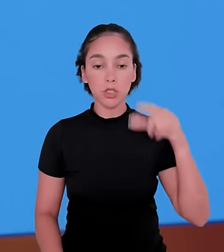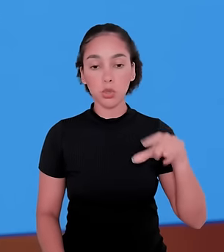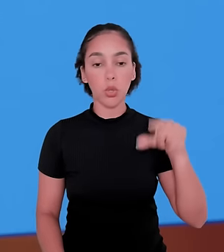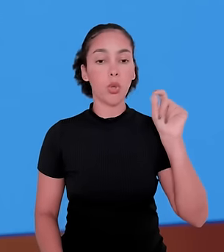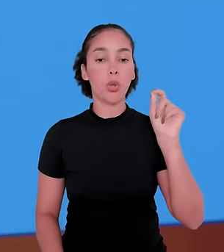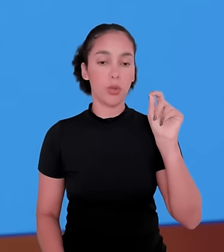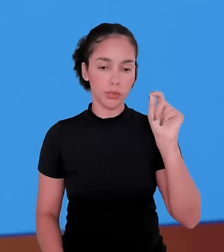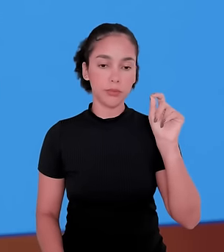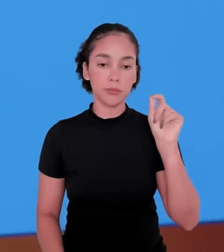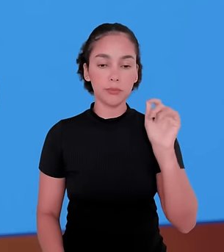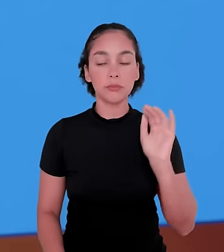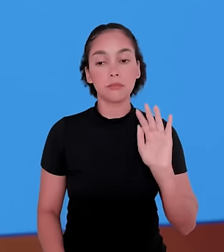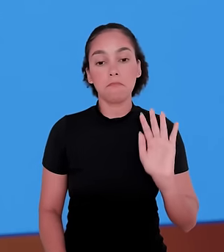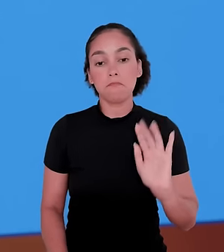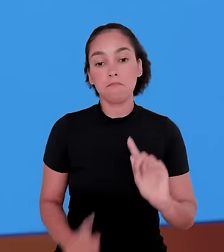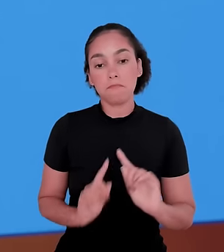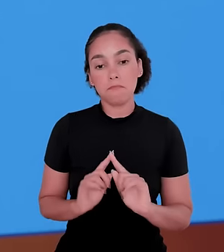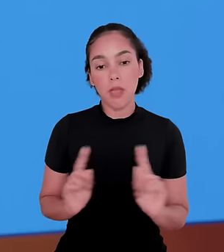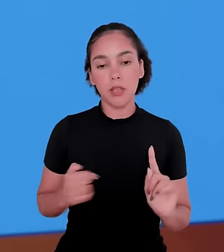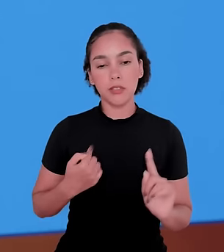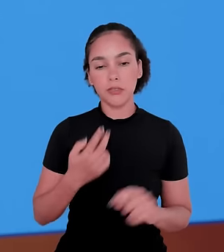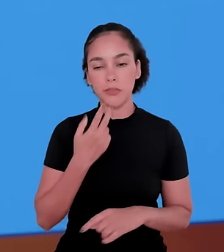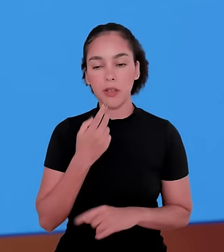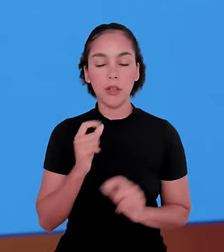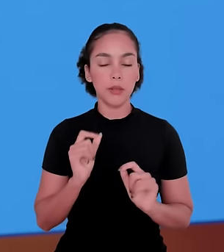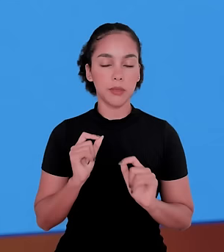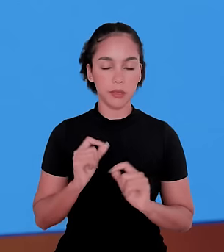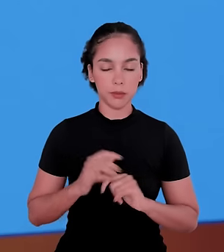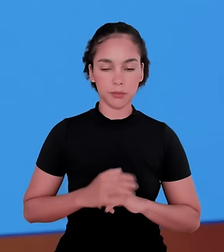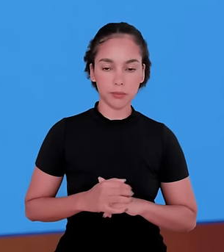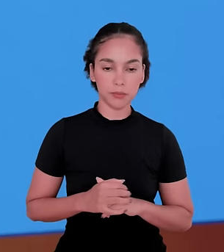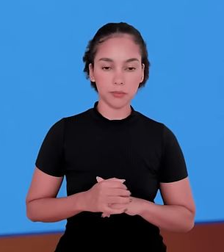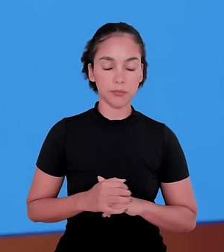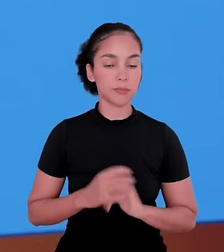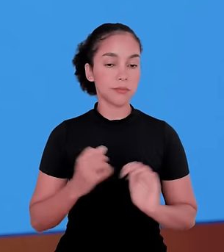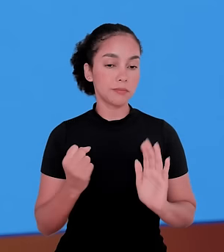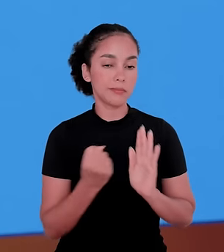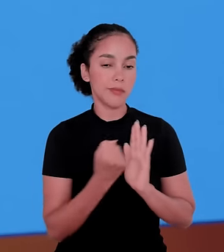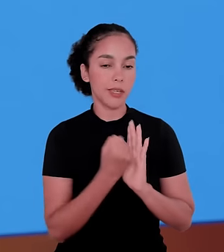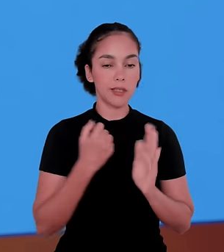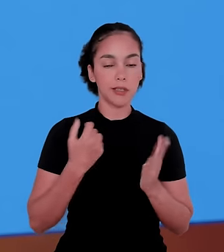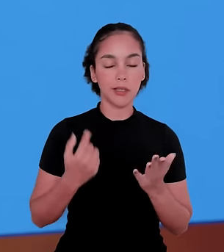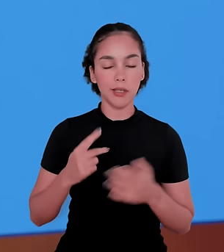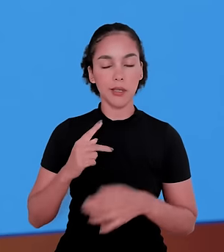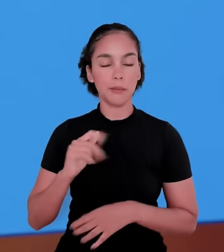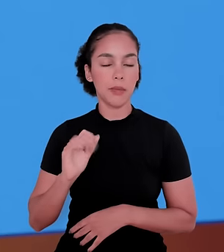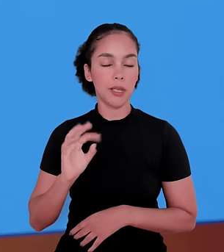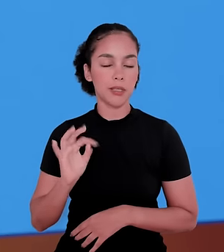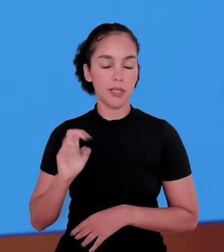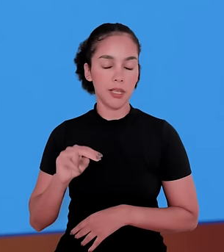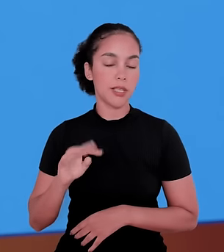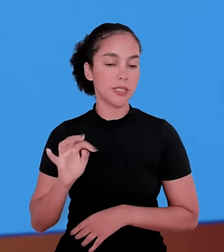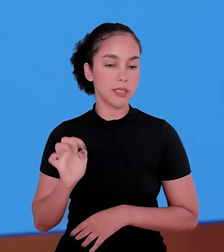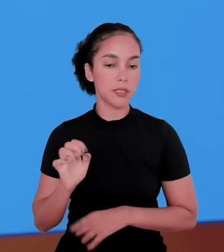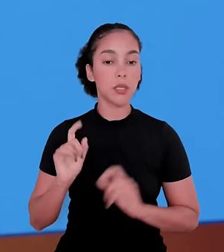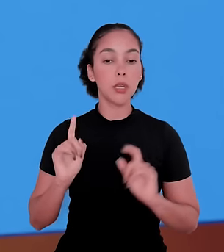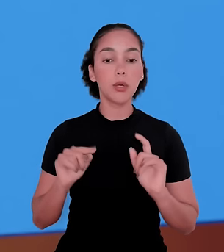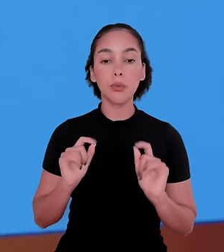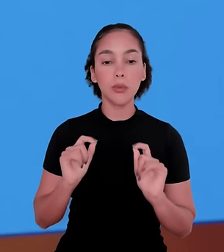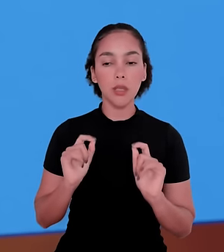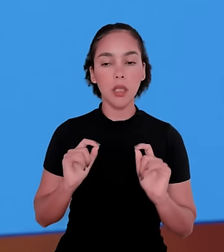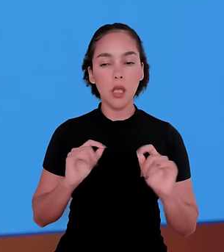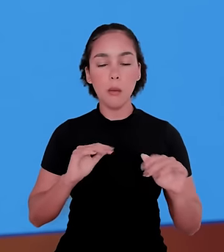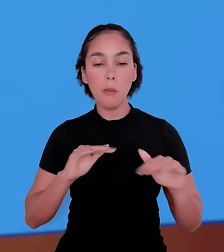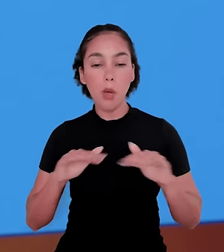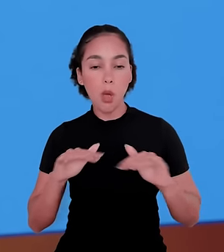faz mas a gente comenta que eh a marca as patentes eles são ativos móveis